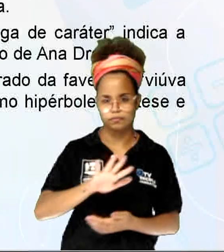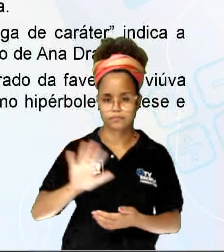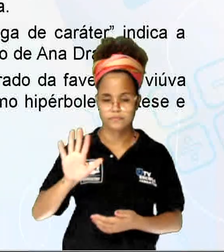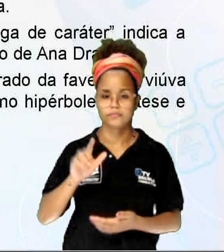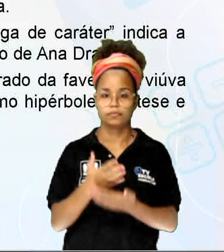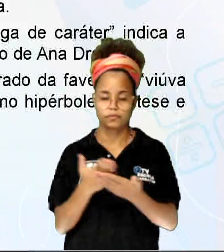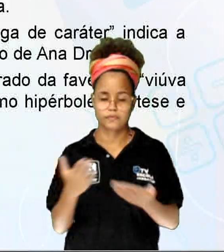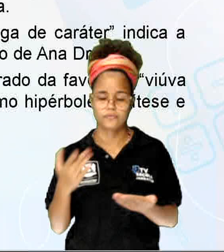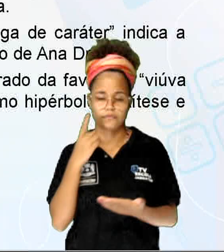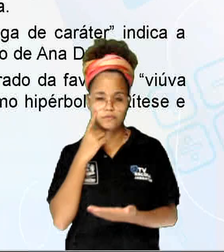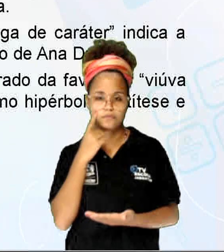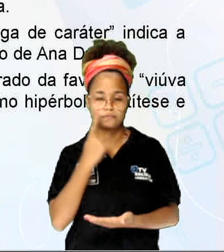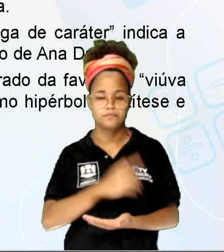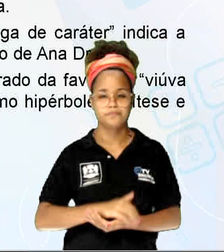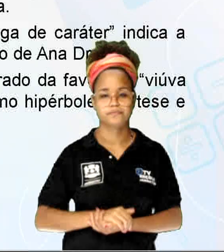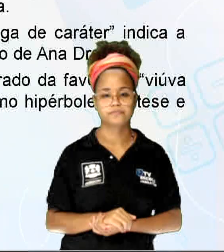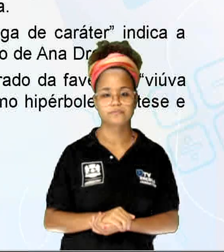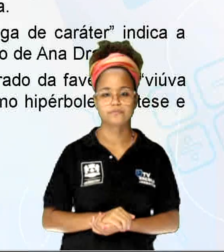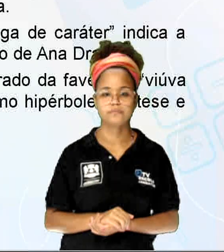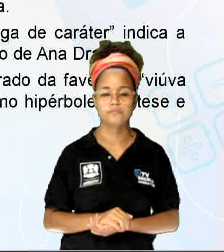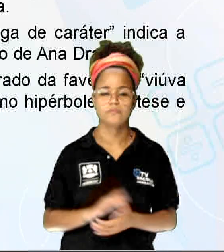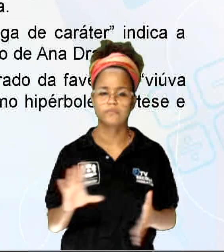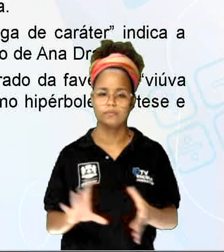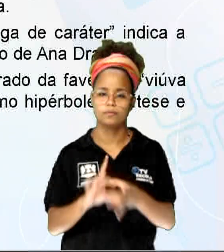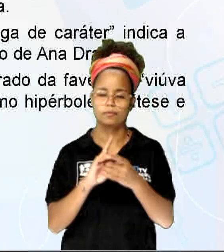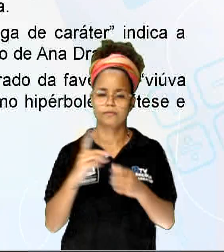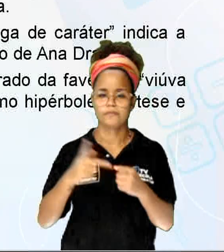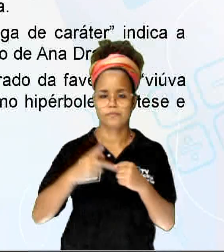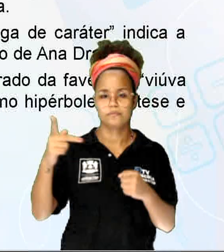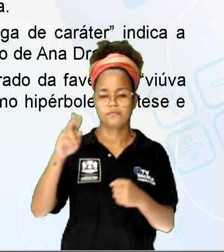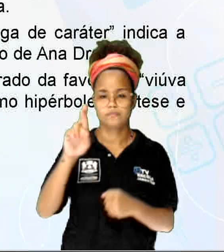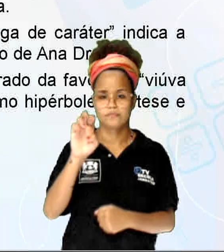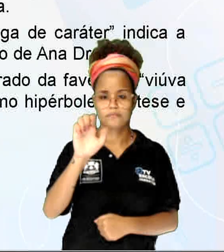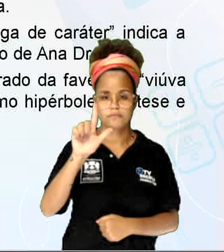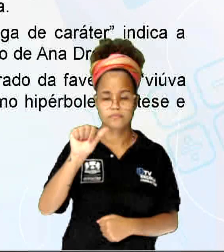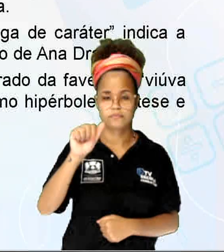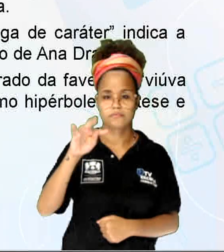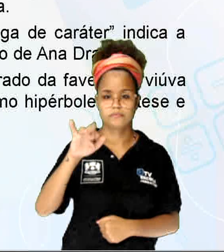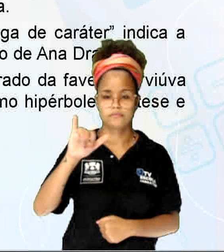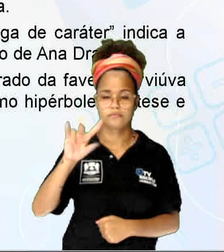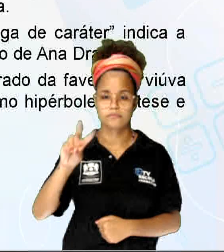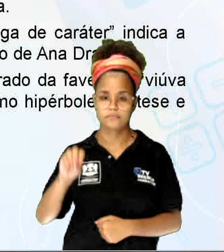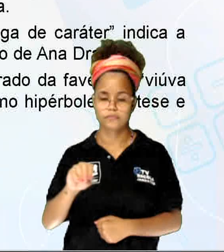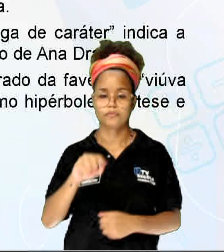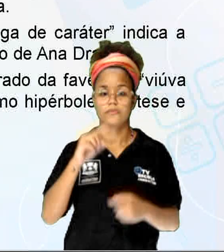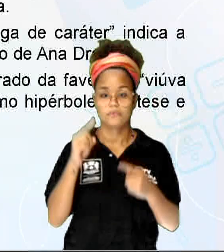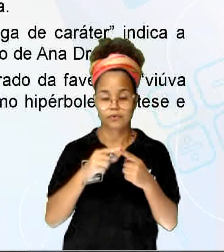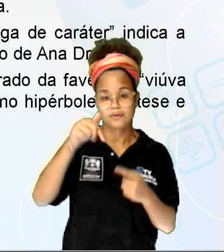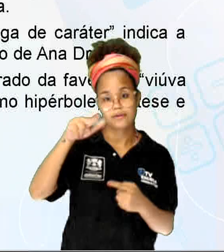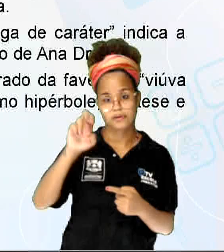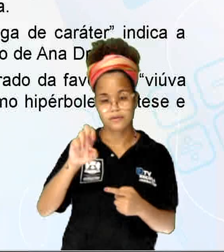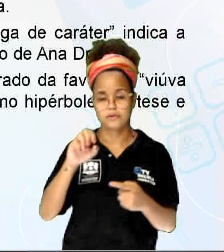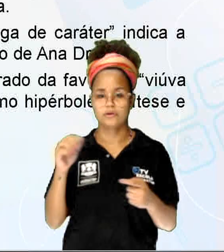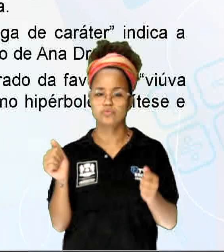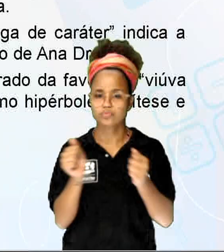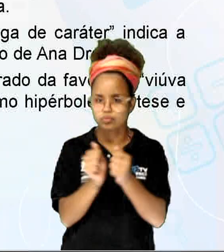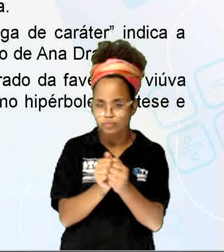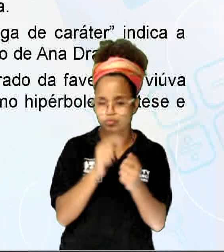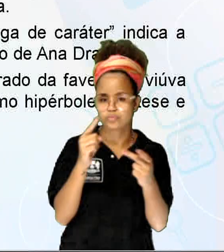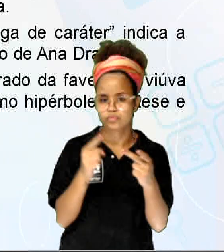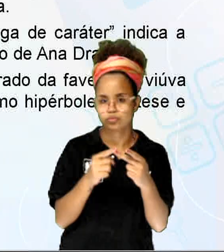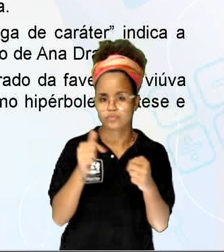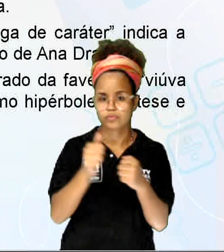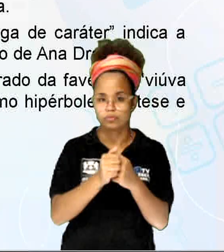olhadinha, nós temos o seguinte: a união do pronome relativo que com o advérbio logo, no fragmento que